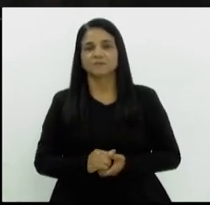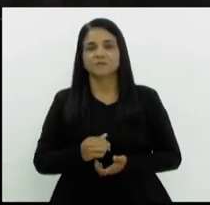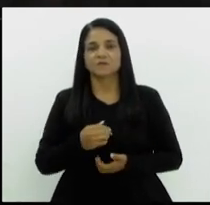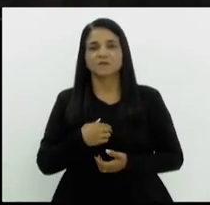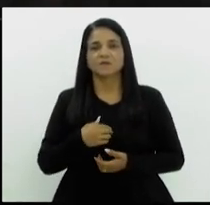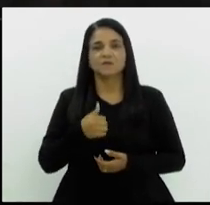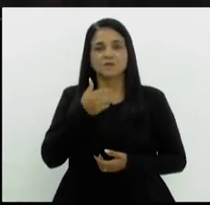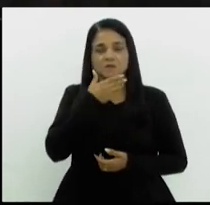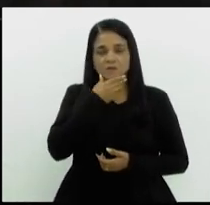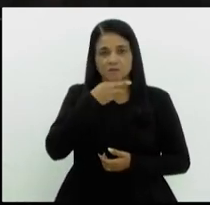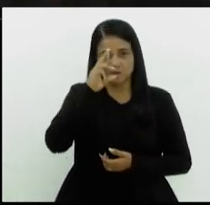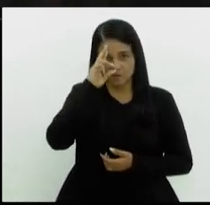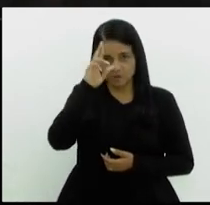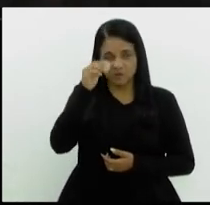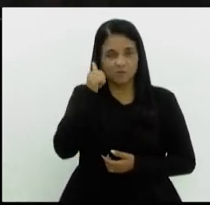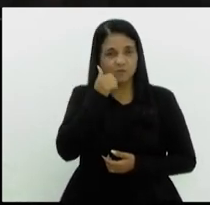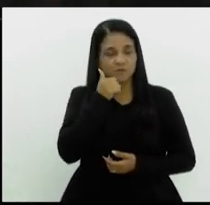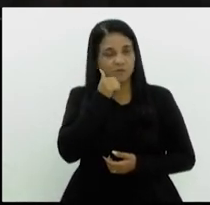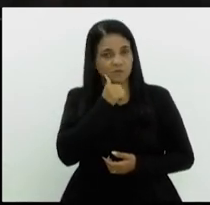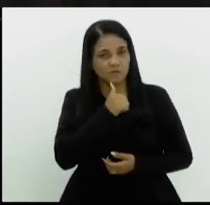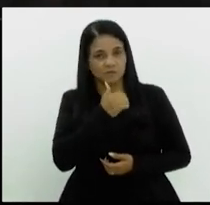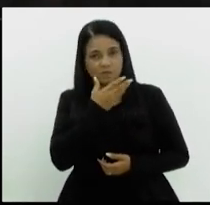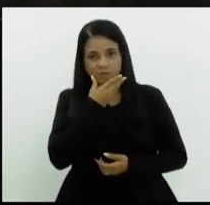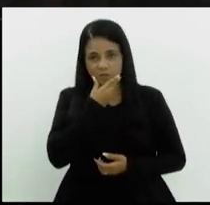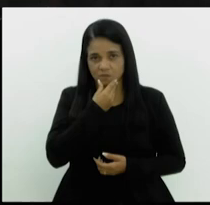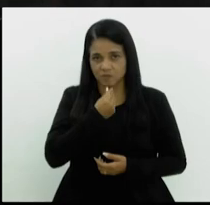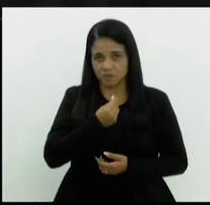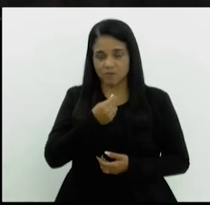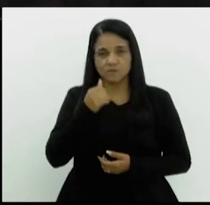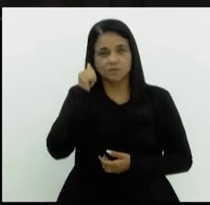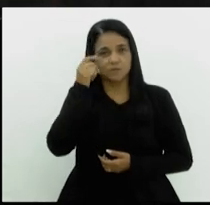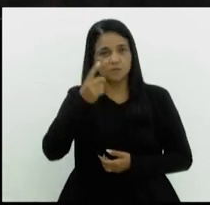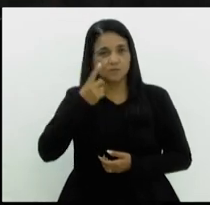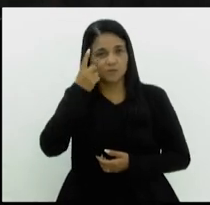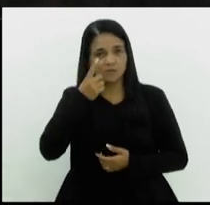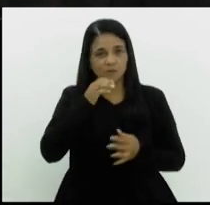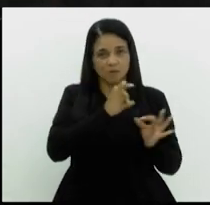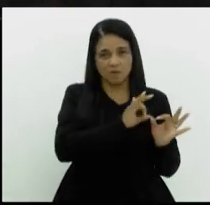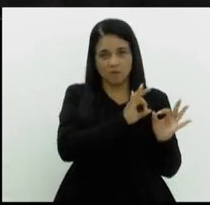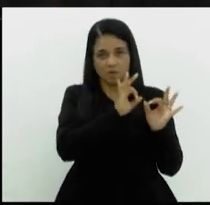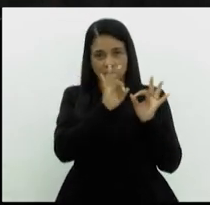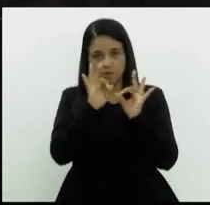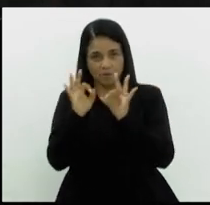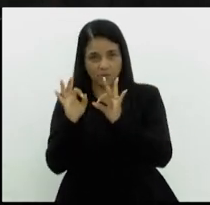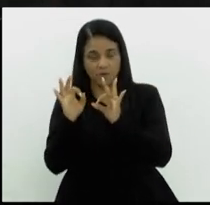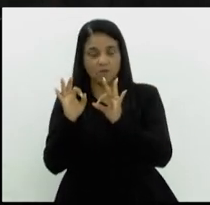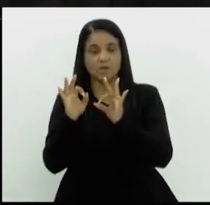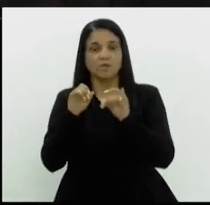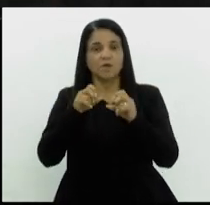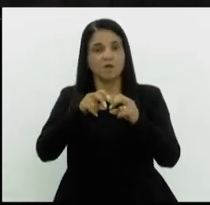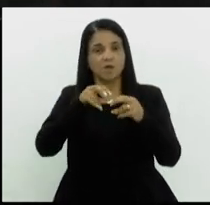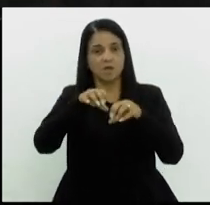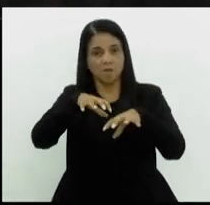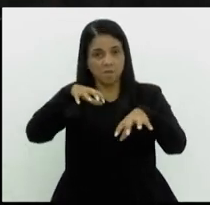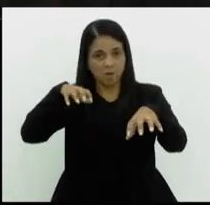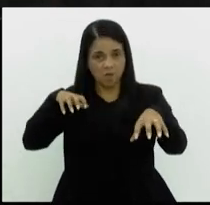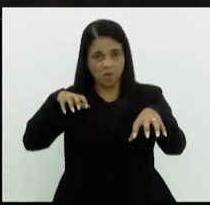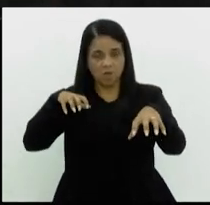senhores e senhoras deputados que nos acompanham de forma remota,